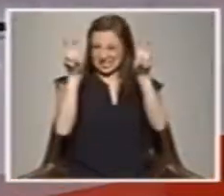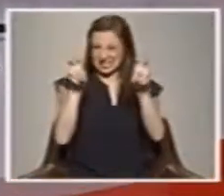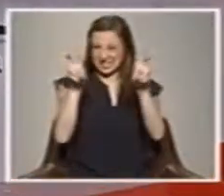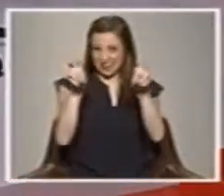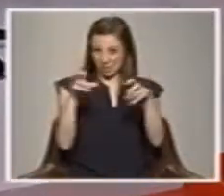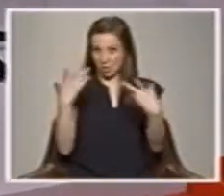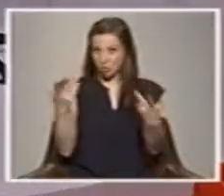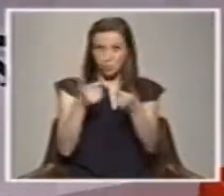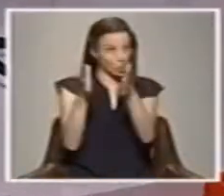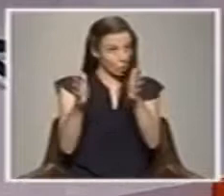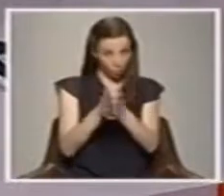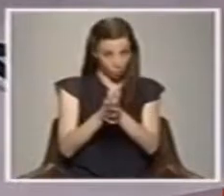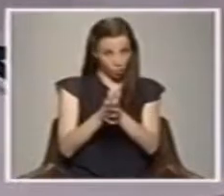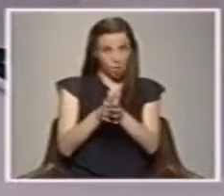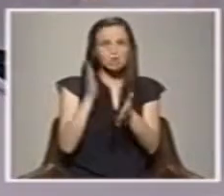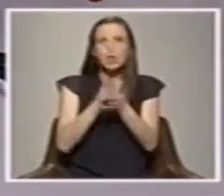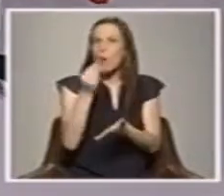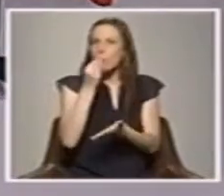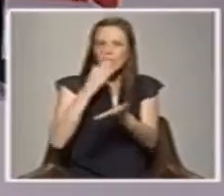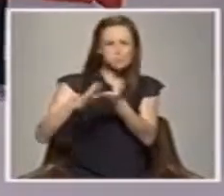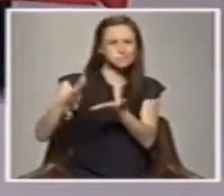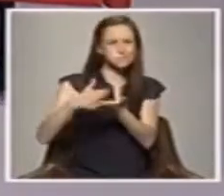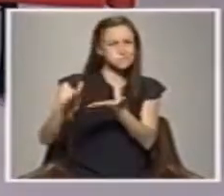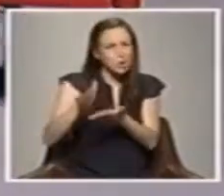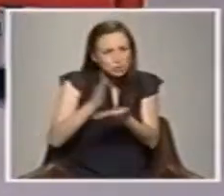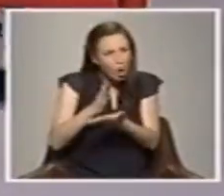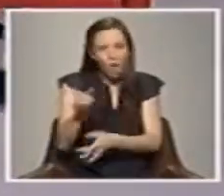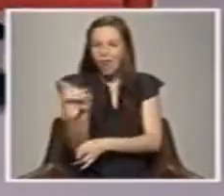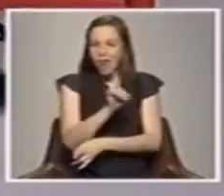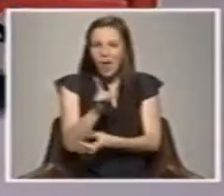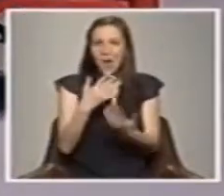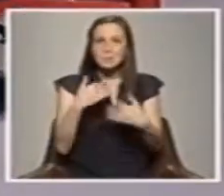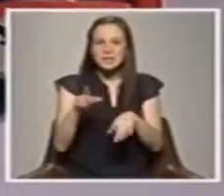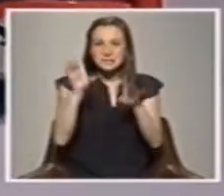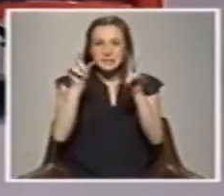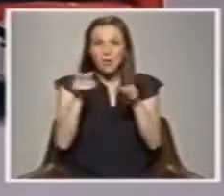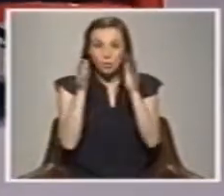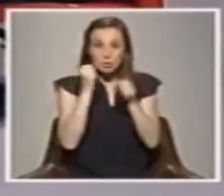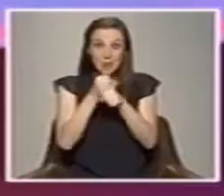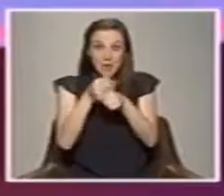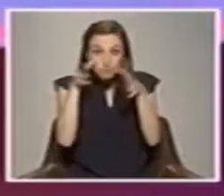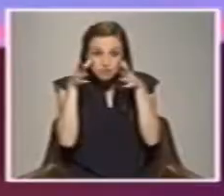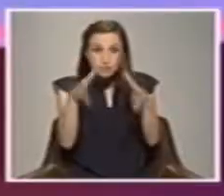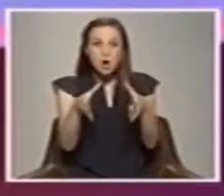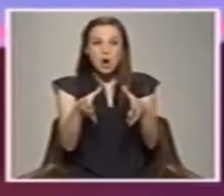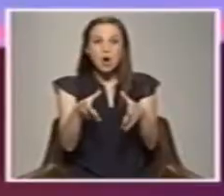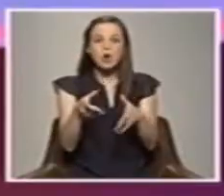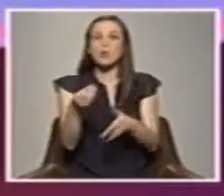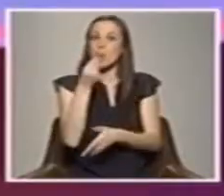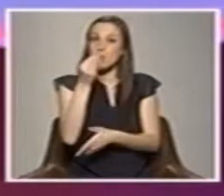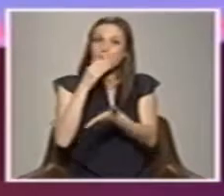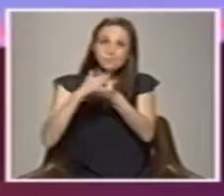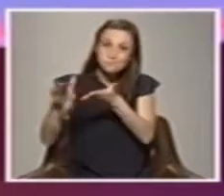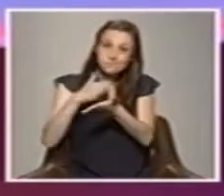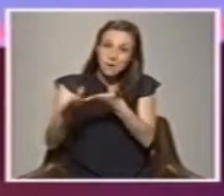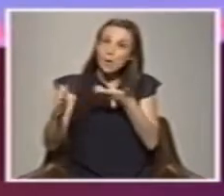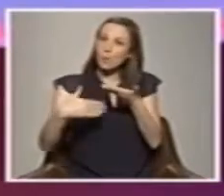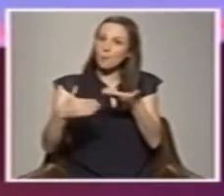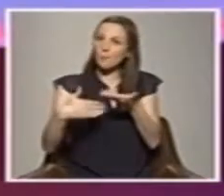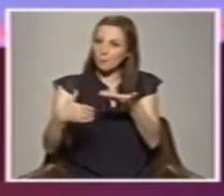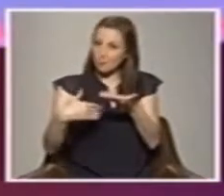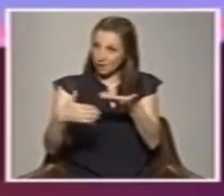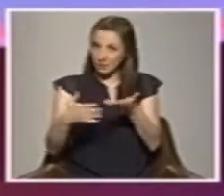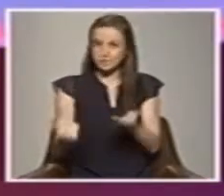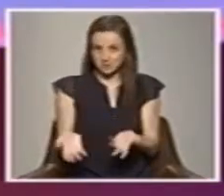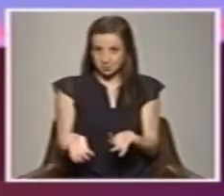transversalmente, não só para o desperdício alimentar aí, mas nós focámos o nosso trabalho no desperdício alimentar confeccionado, uhum, que